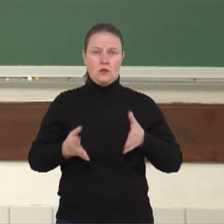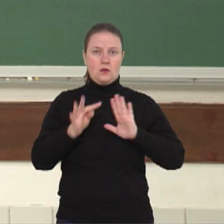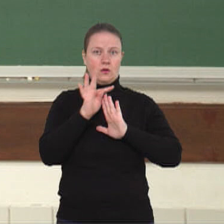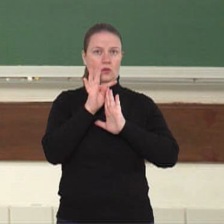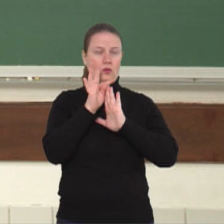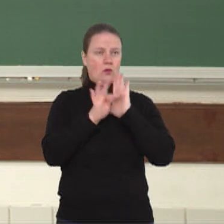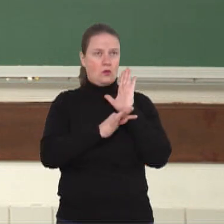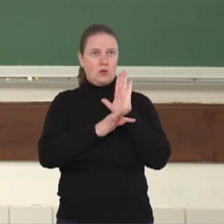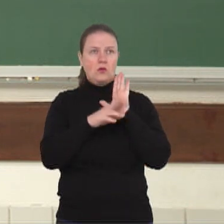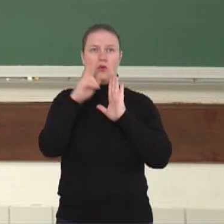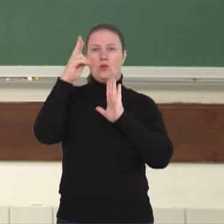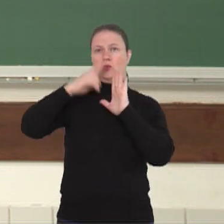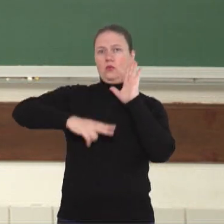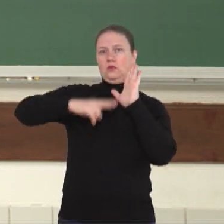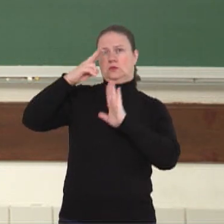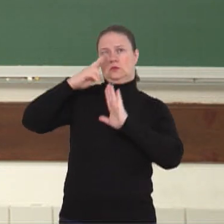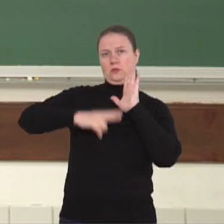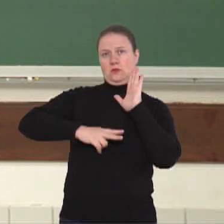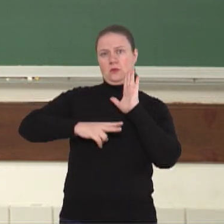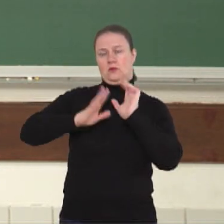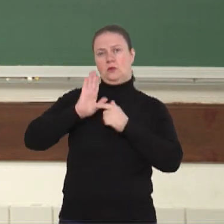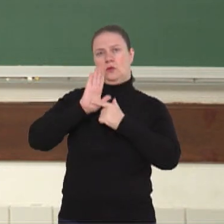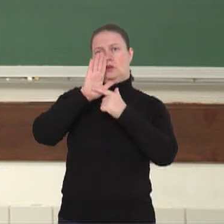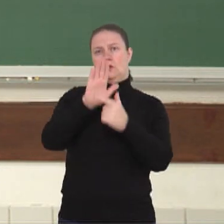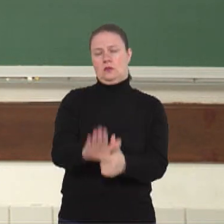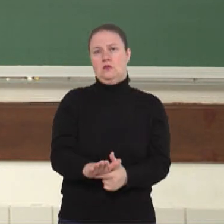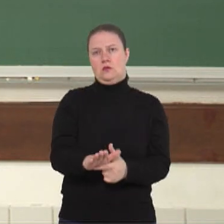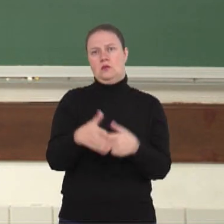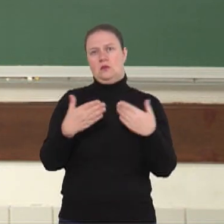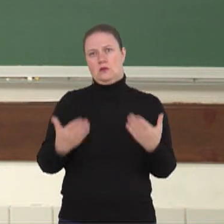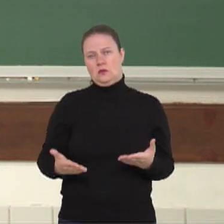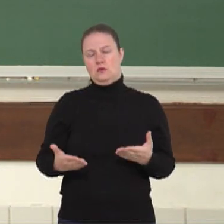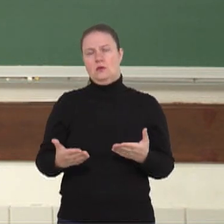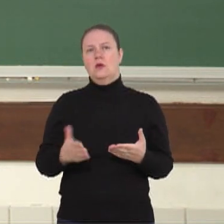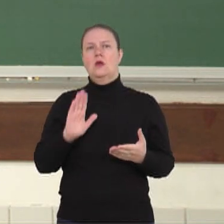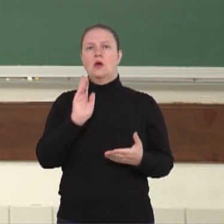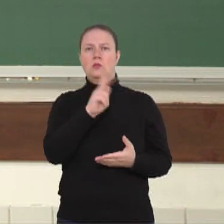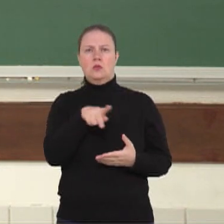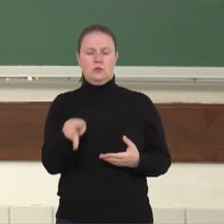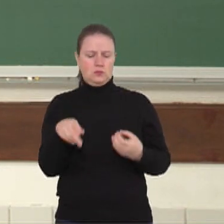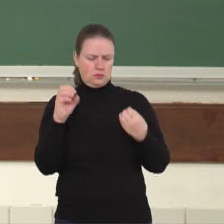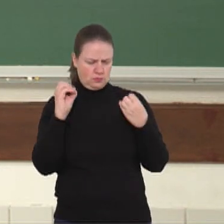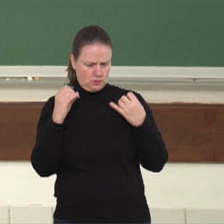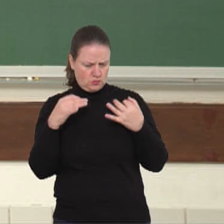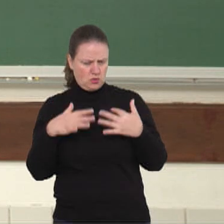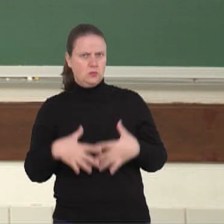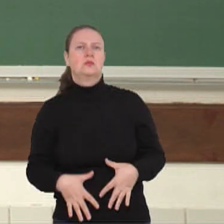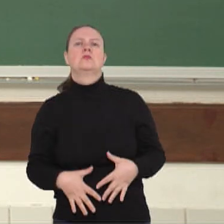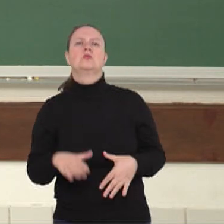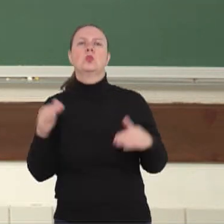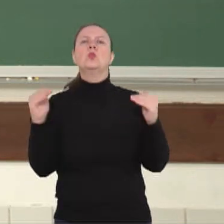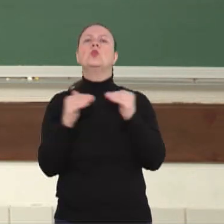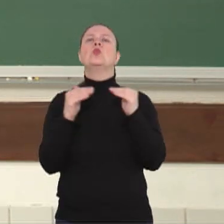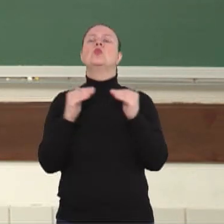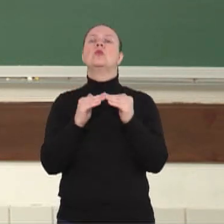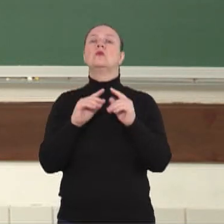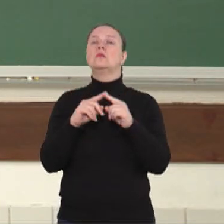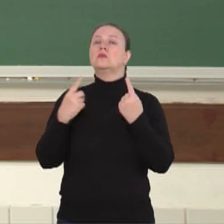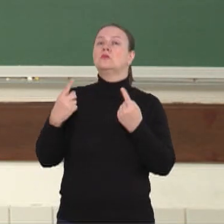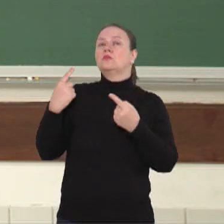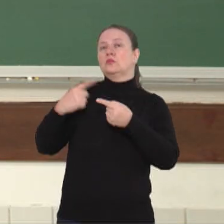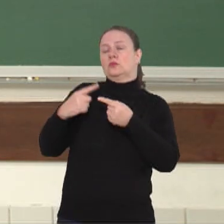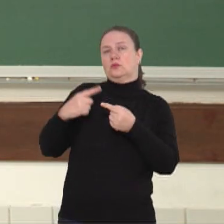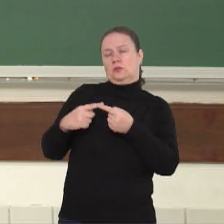vai ler e vai destacar. Bom, isso aqui é uma resenha, mas a professora já falou, a gente já está concordando. Mas por quê? Então,